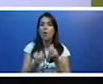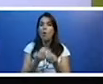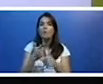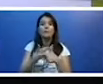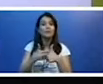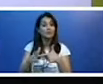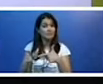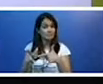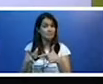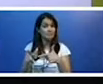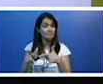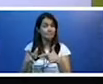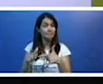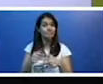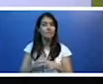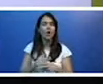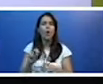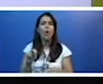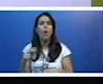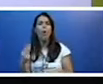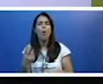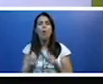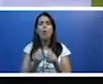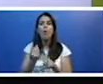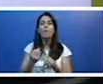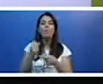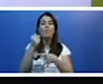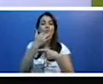ou como uma fração.